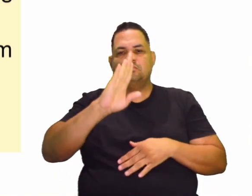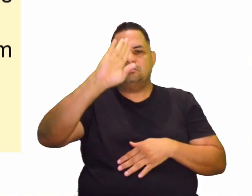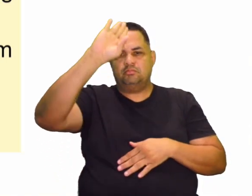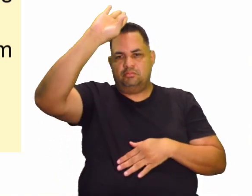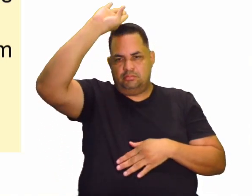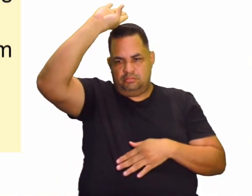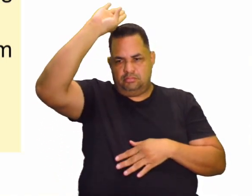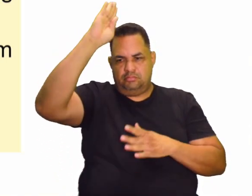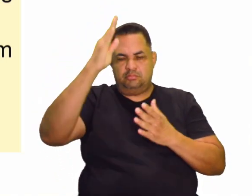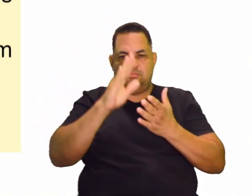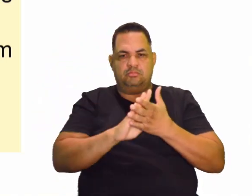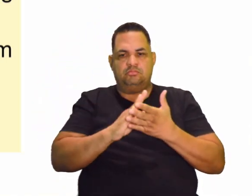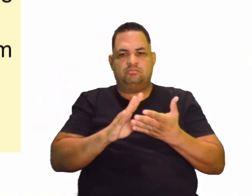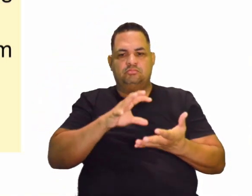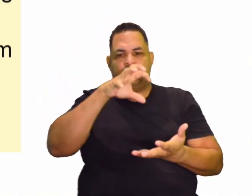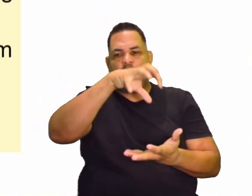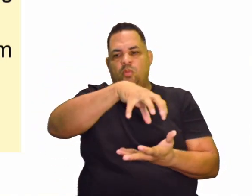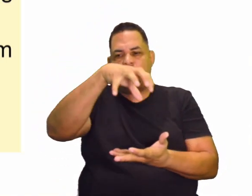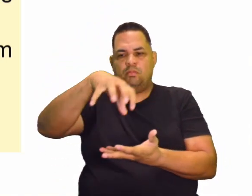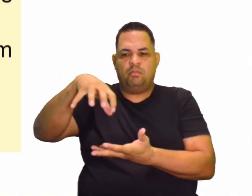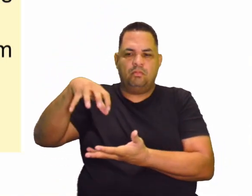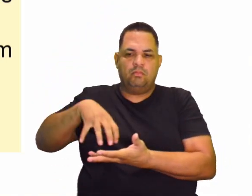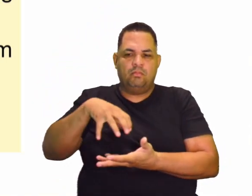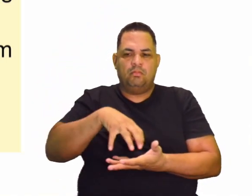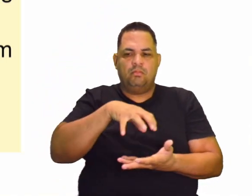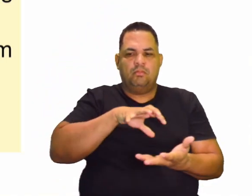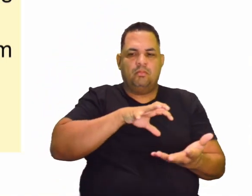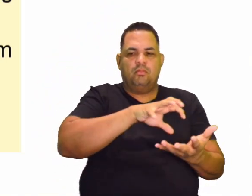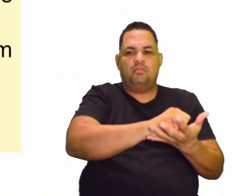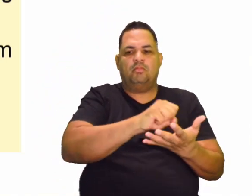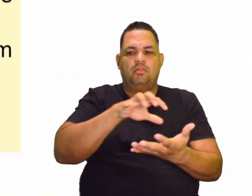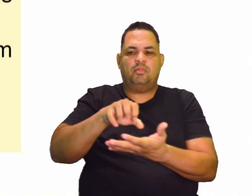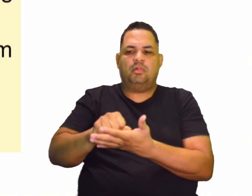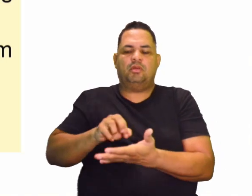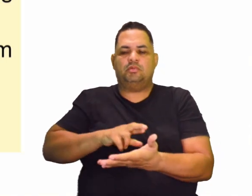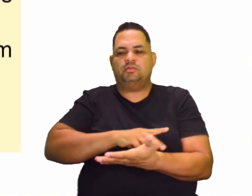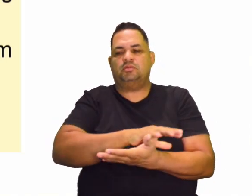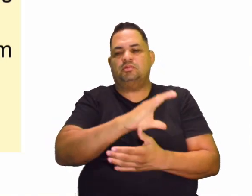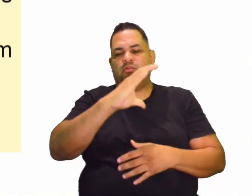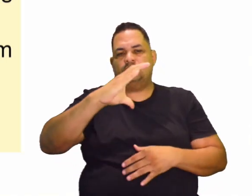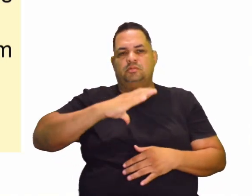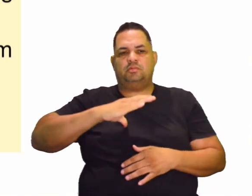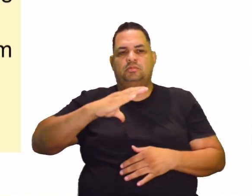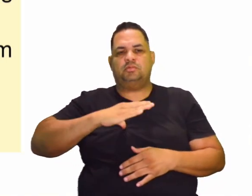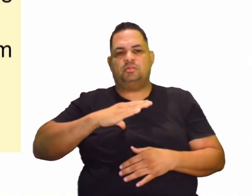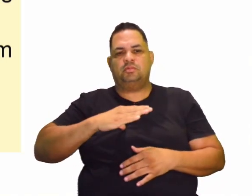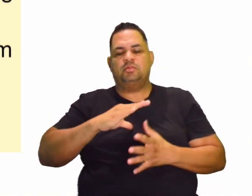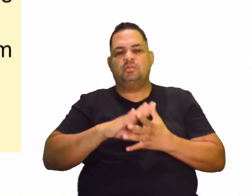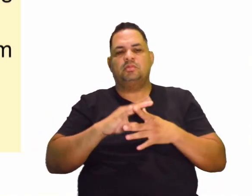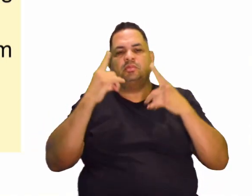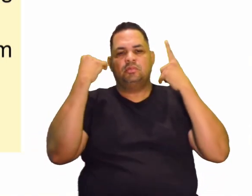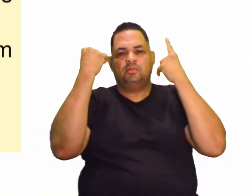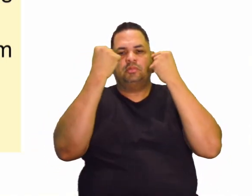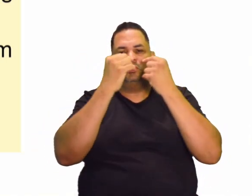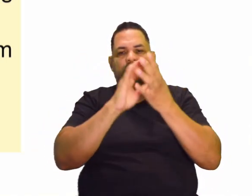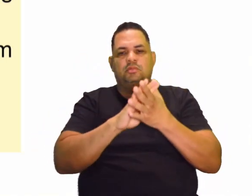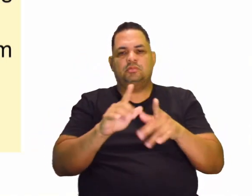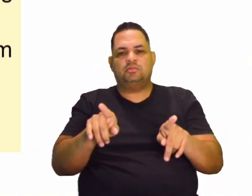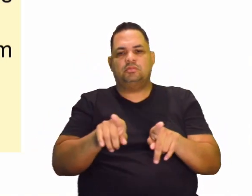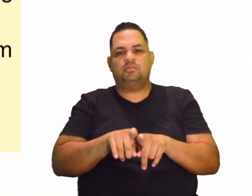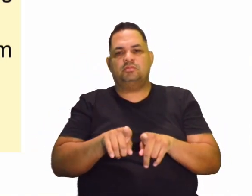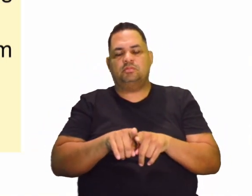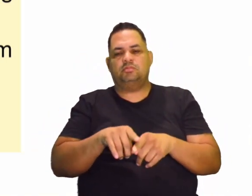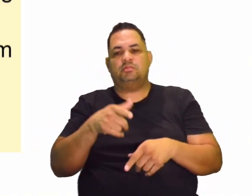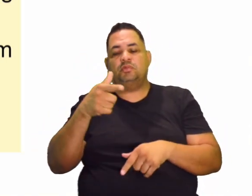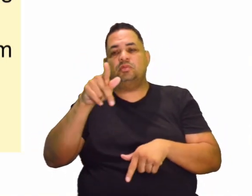eles ocuparam várias cidades gregas, outras também, outras